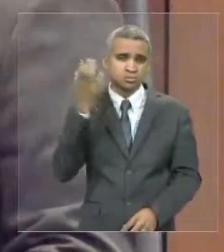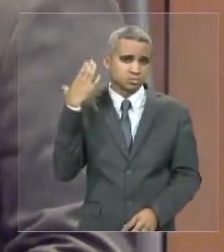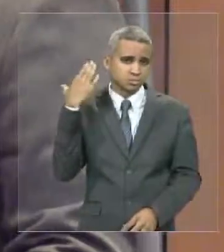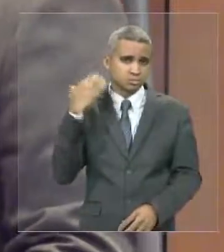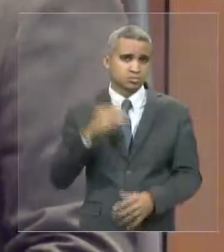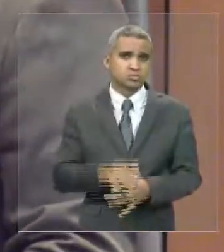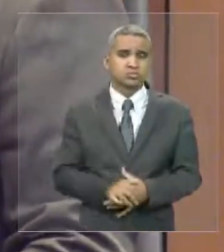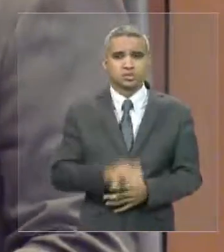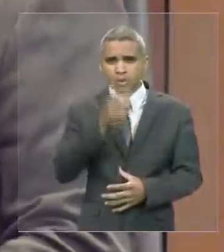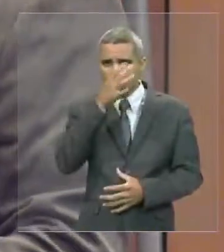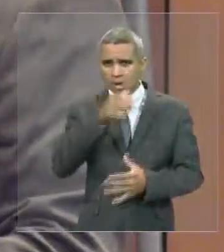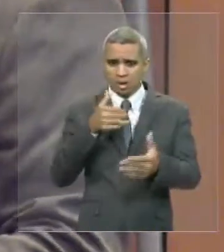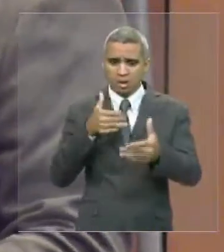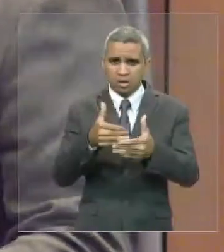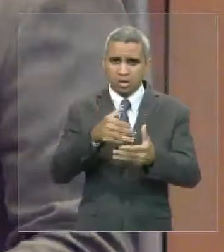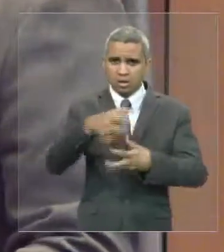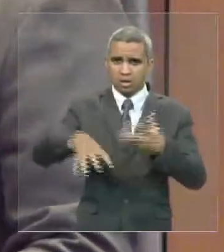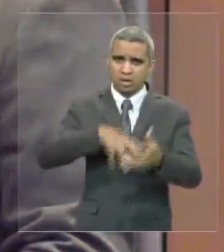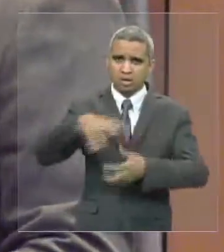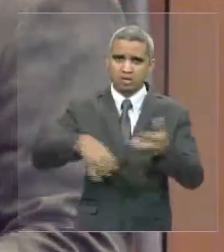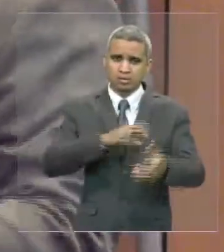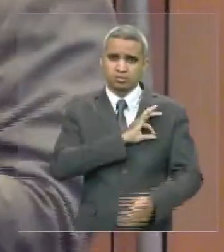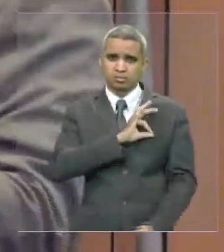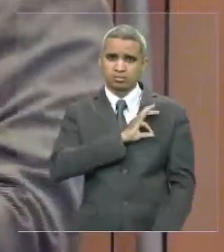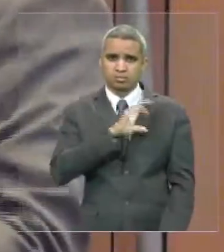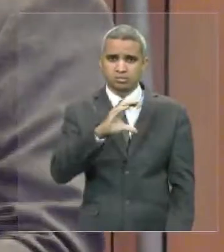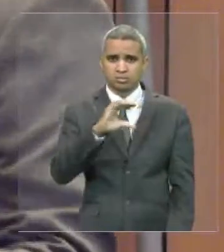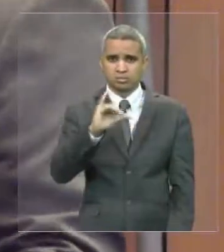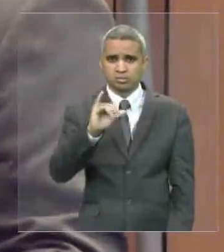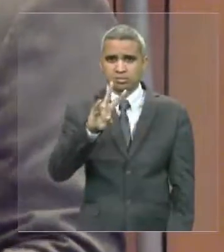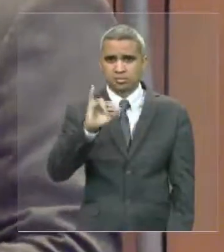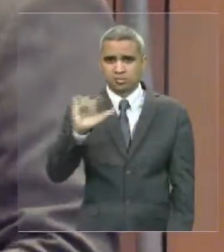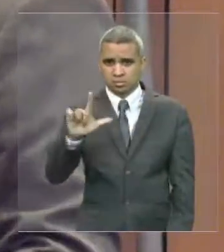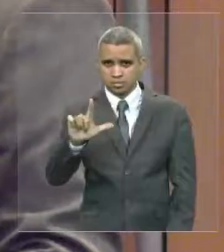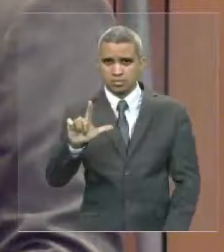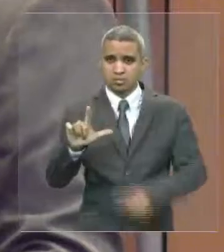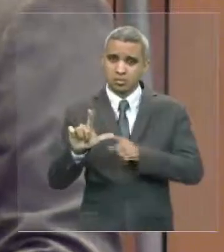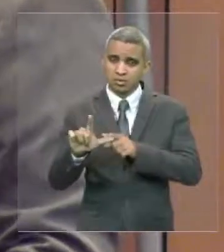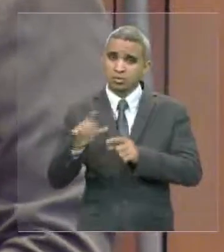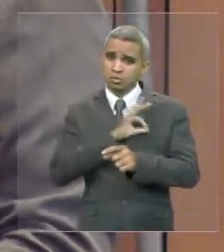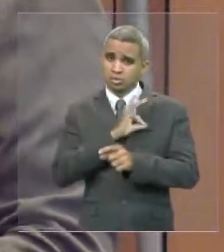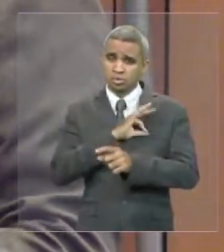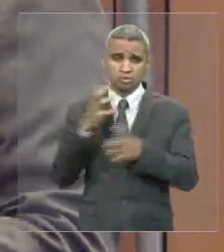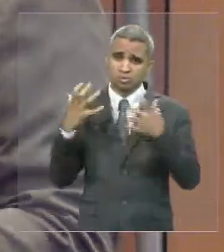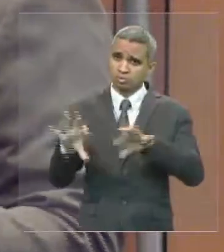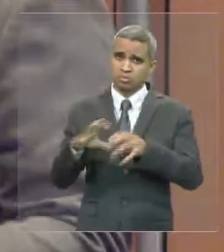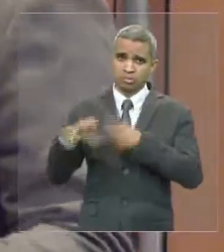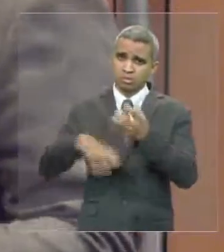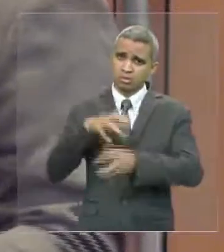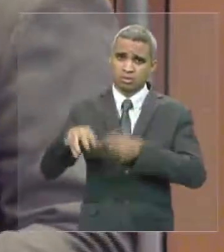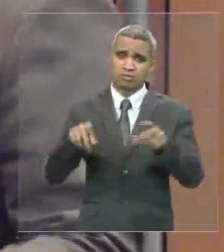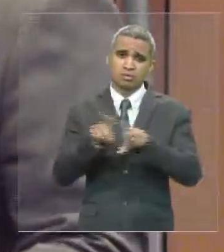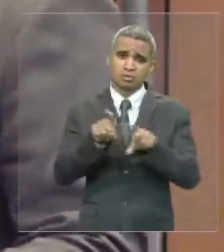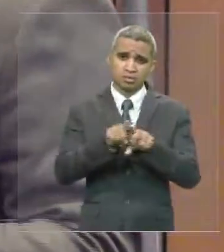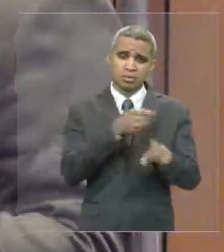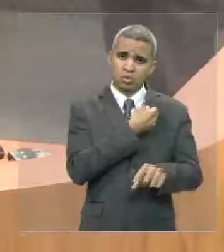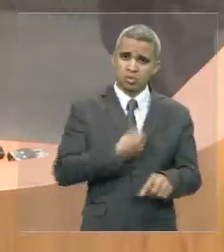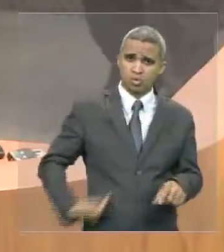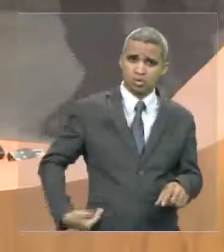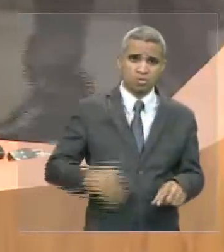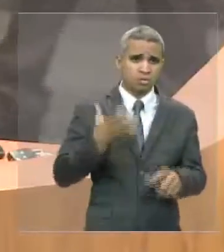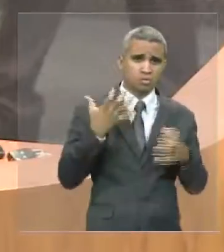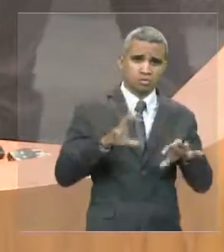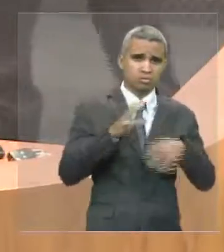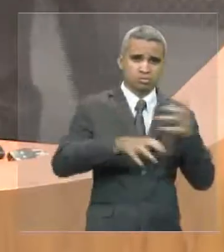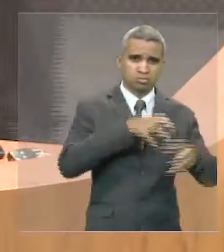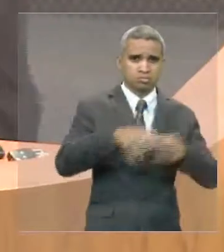Polícia Civil e nós não temos a intenção, eles não têm intenção, o governo tem intenção e nós, como intermediadores, podemos fazer